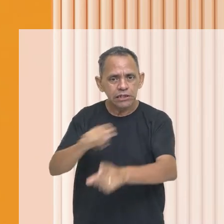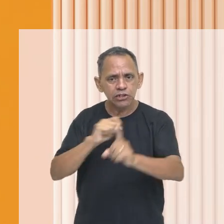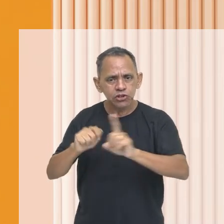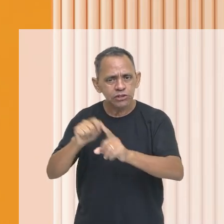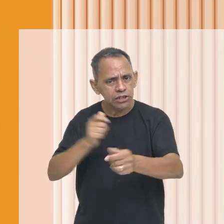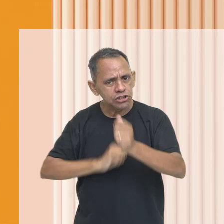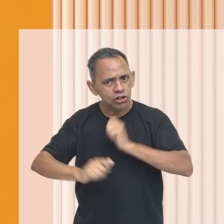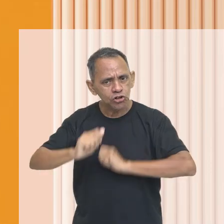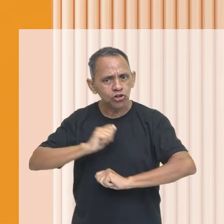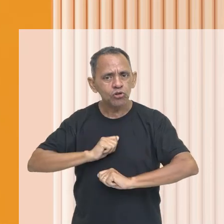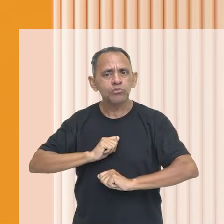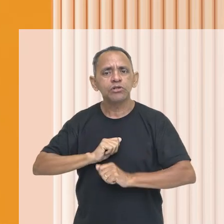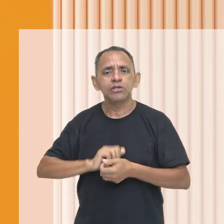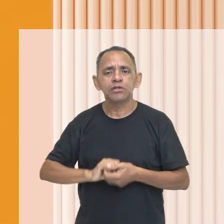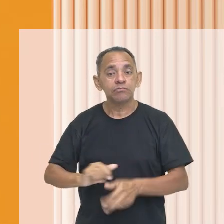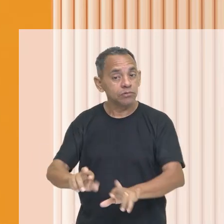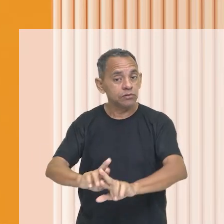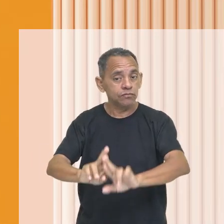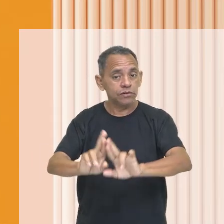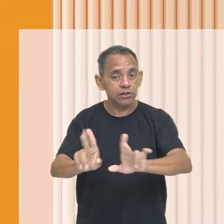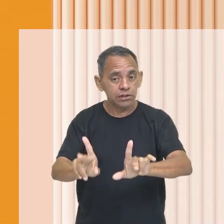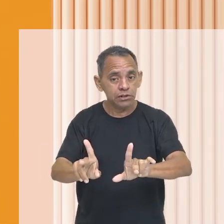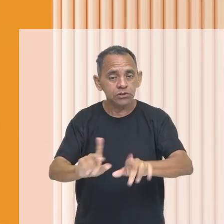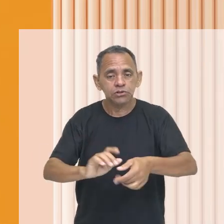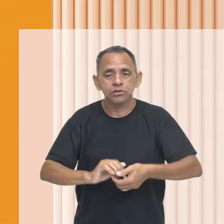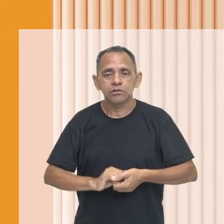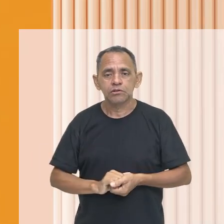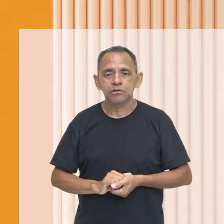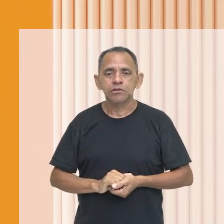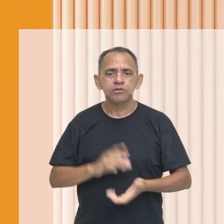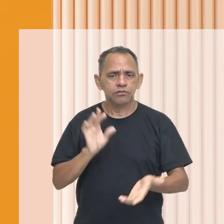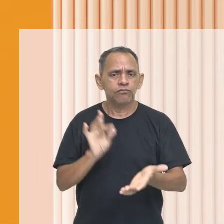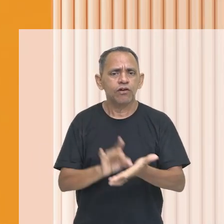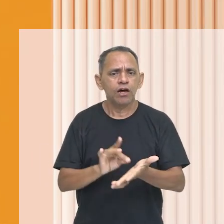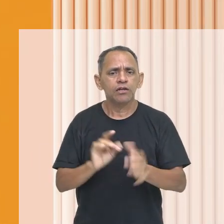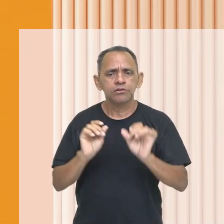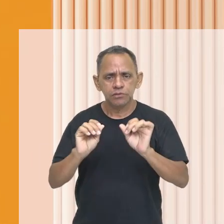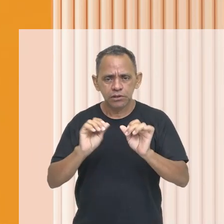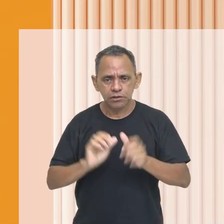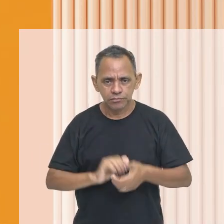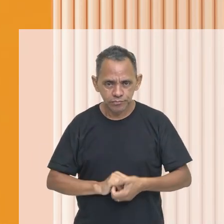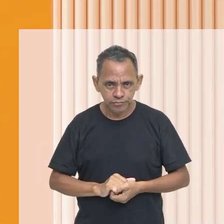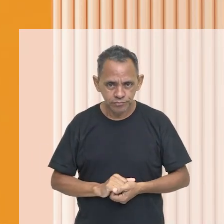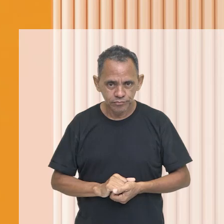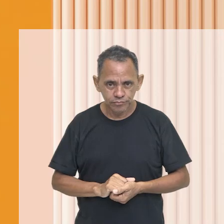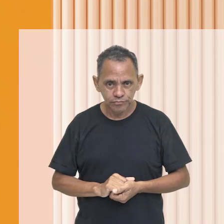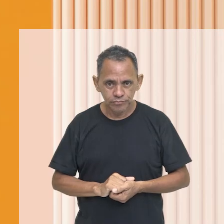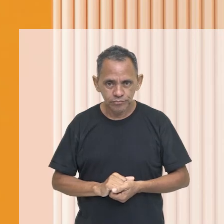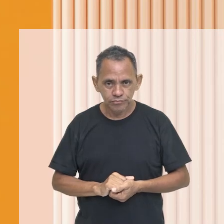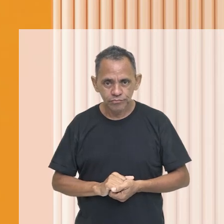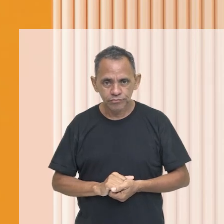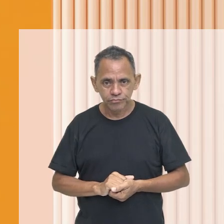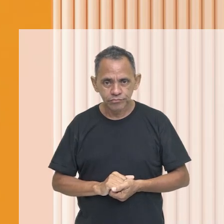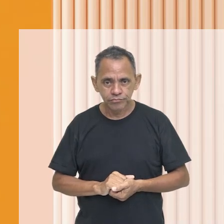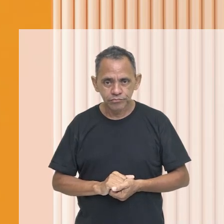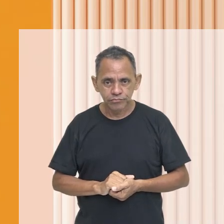economia elas serão diferenciadas. E é claro que, por estarmos